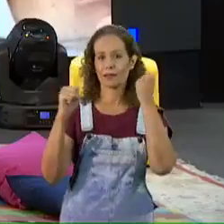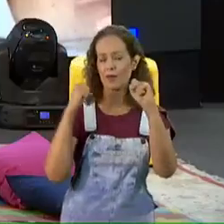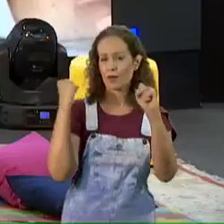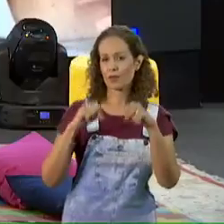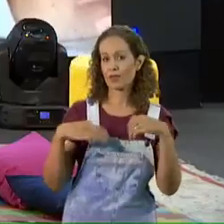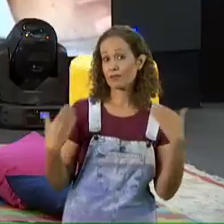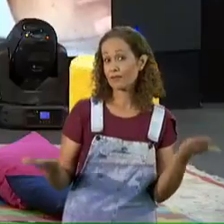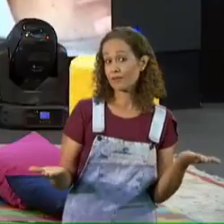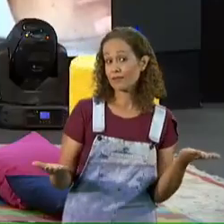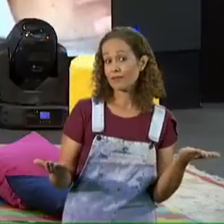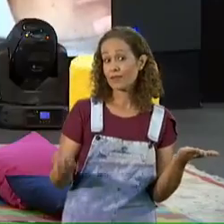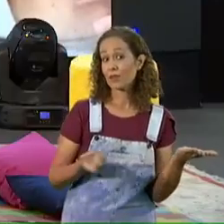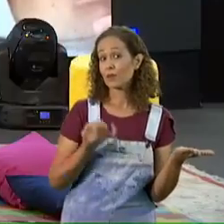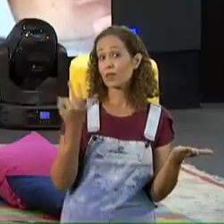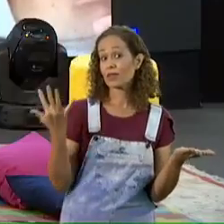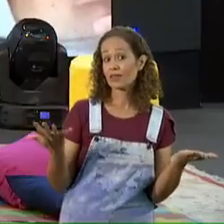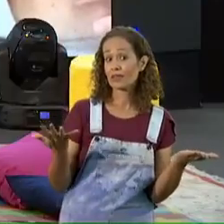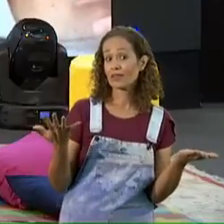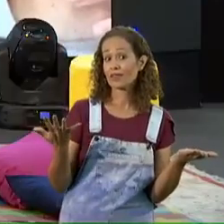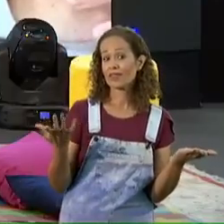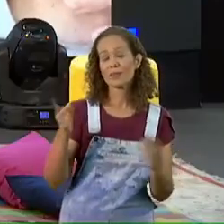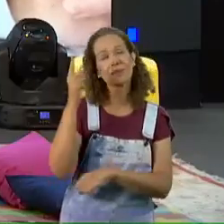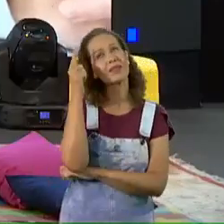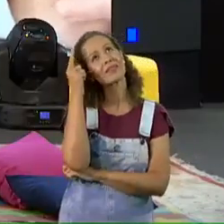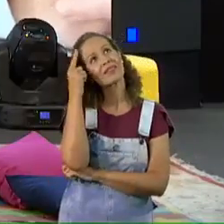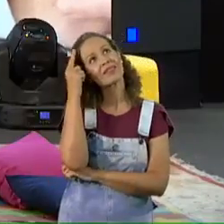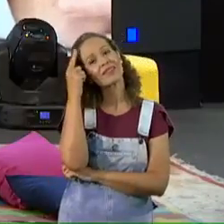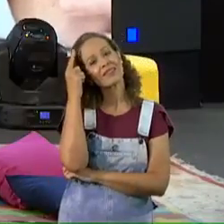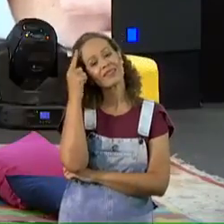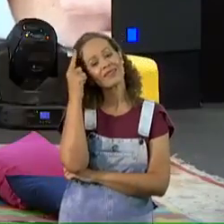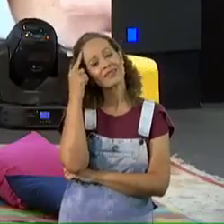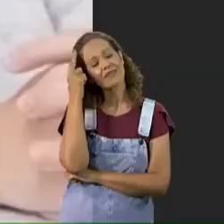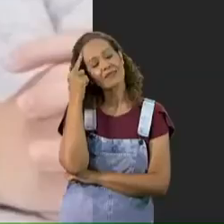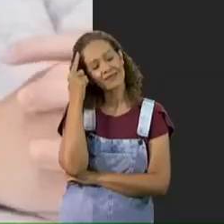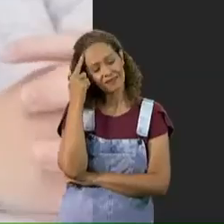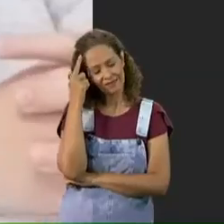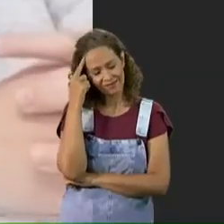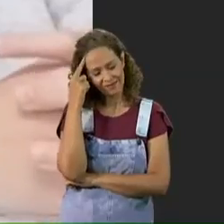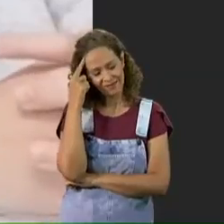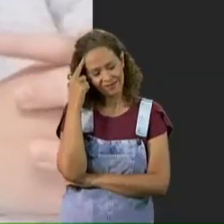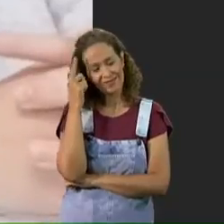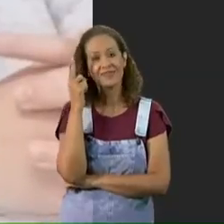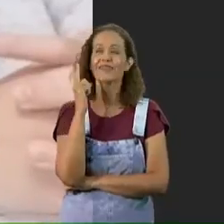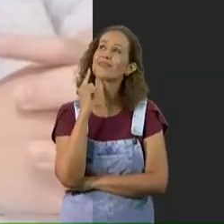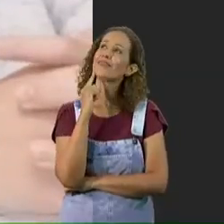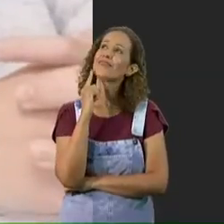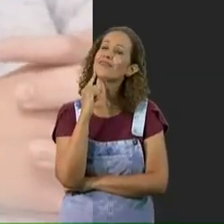Quantos capítulos, pensando, mamãe? Pensando. Pensa aí.